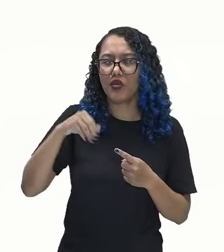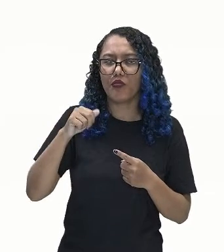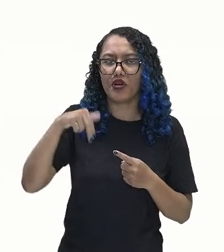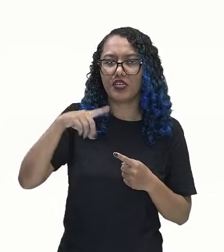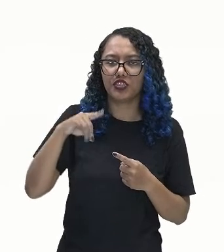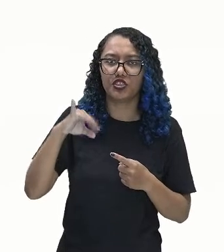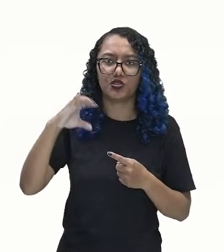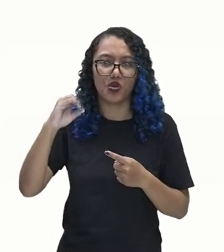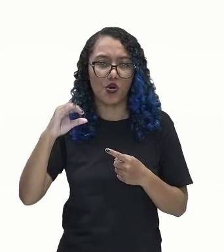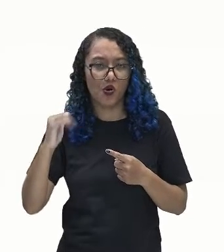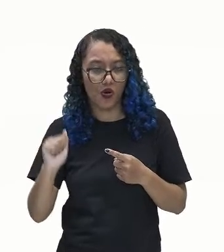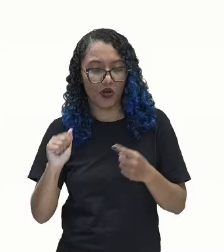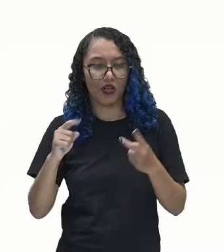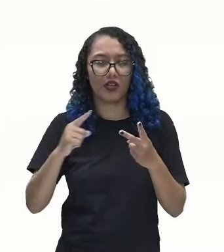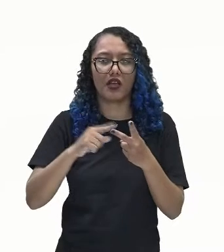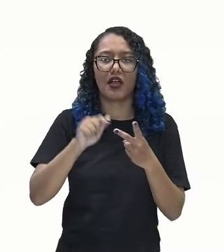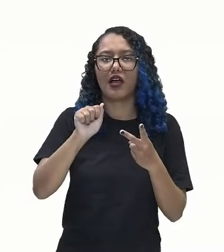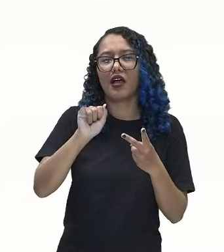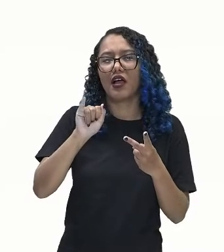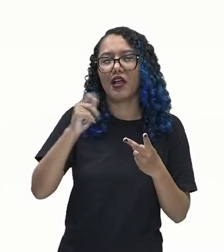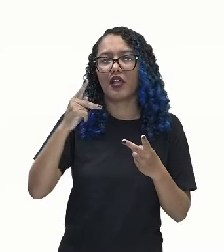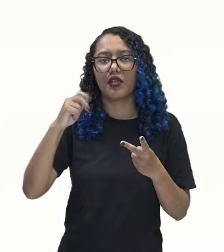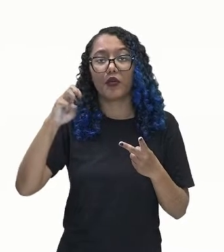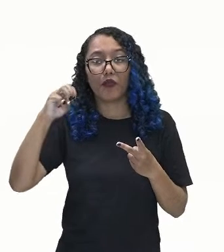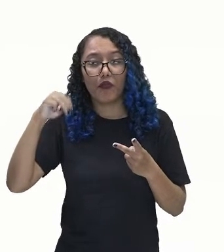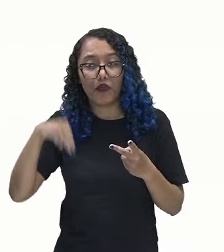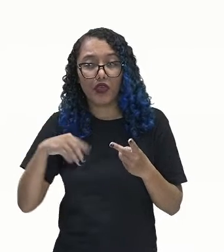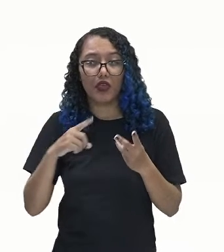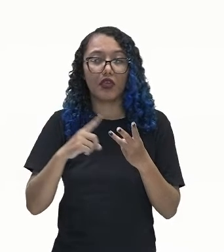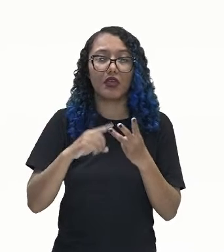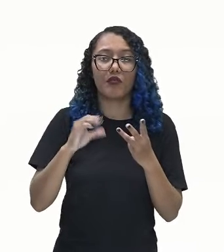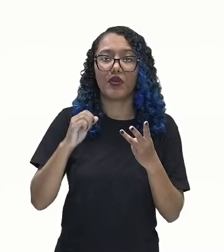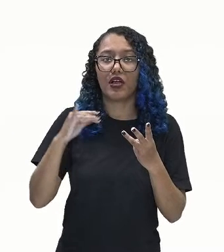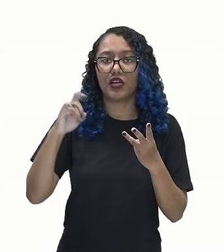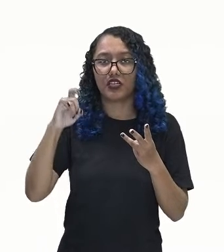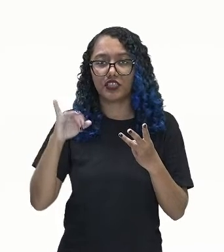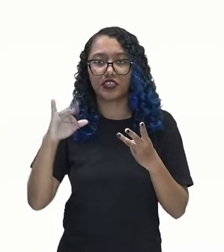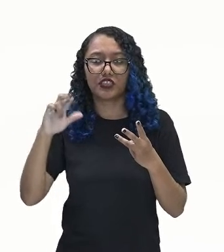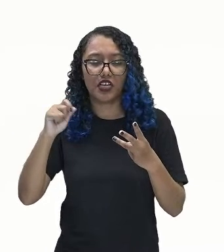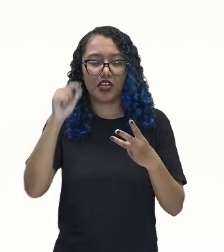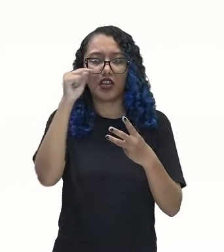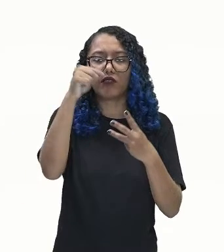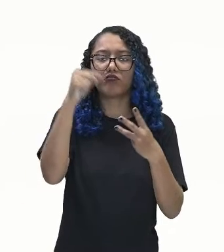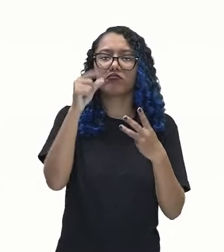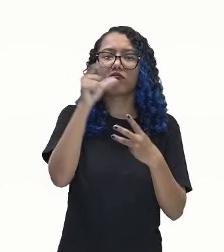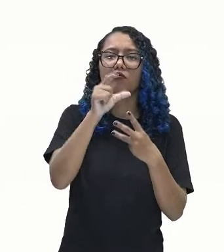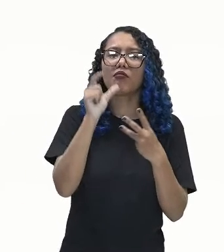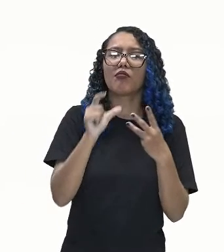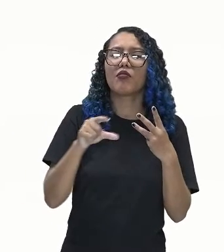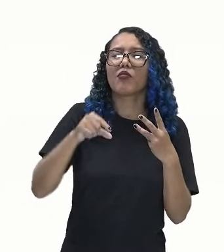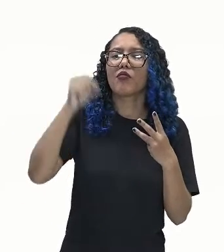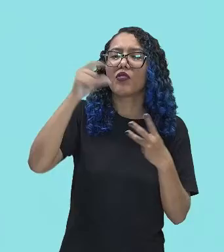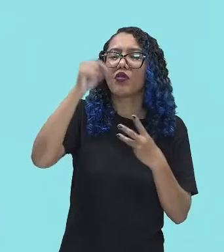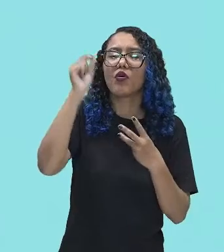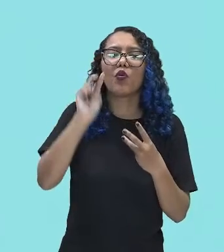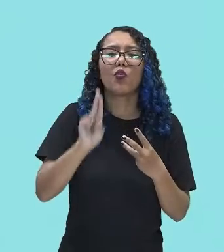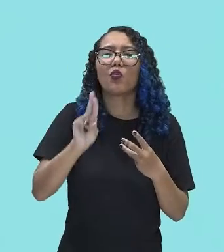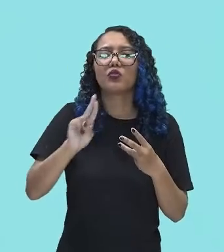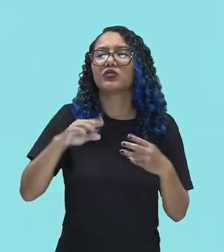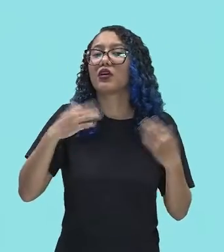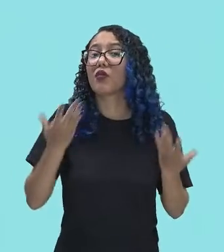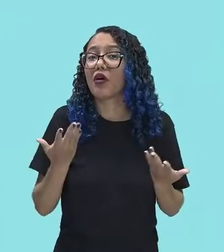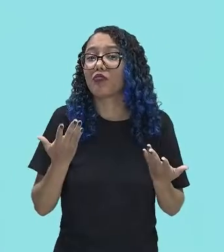que vocês veem, né? Chama essa planta. Né? Vejam aí que há uma mudança dependendo da